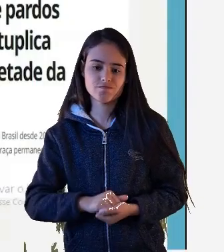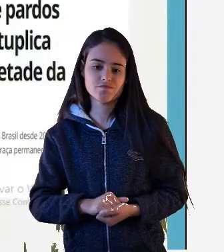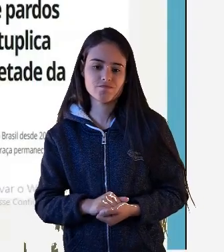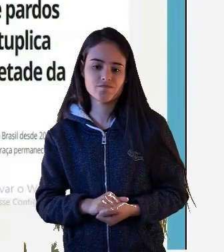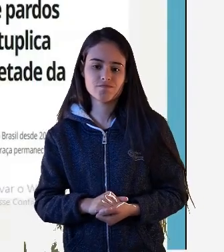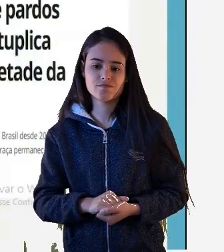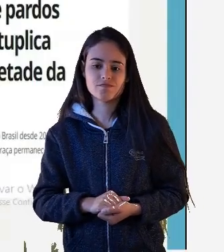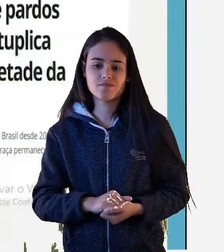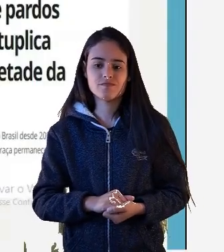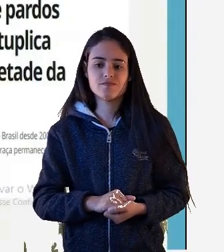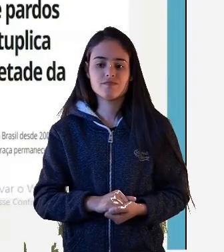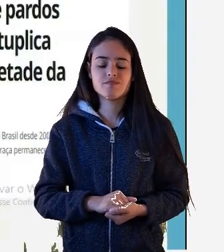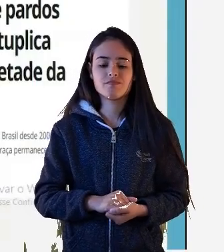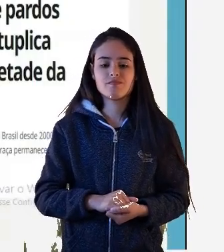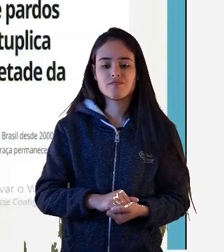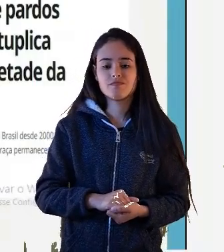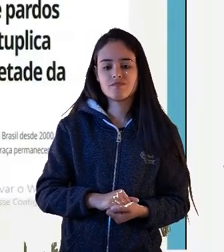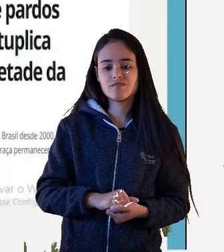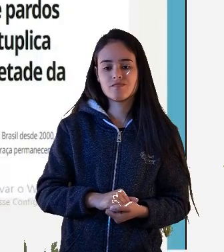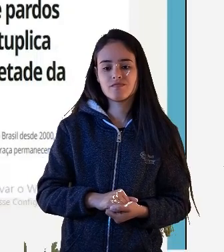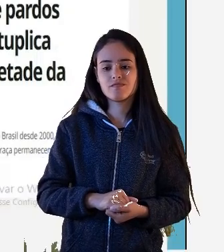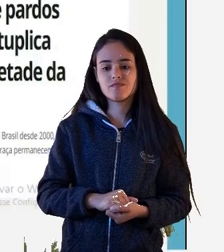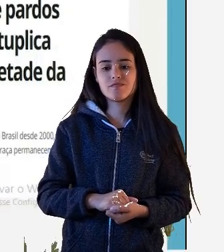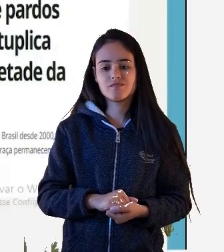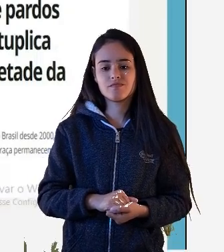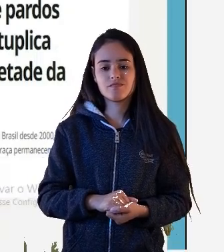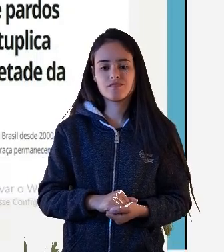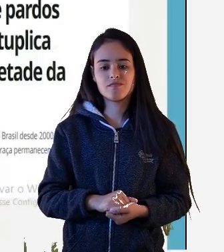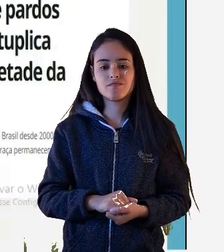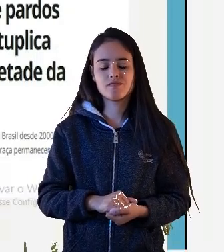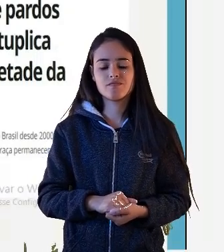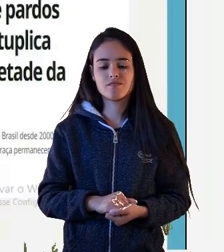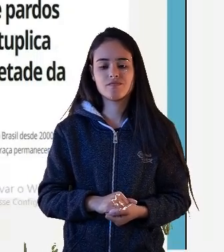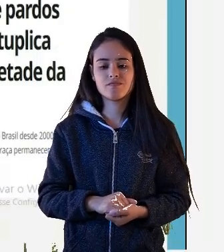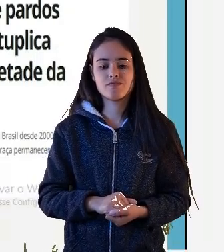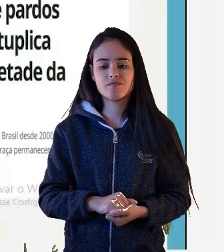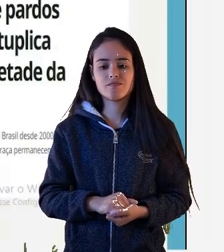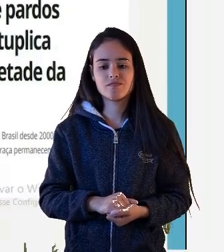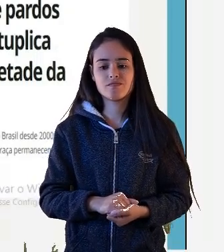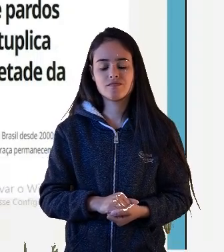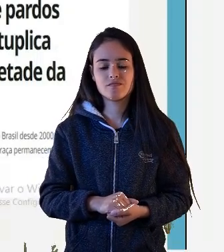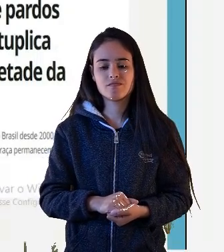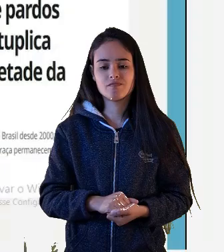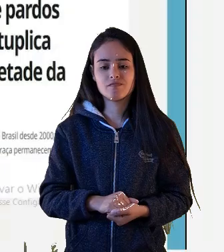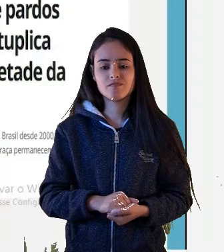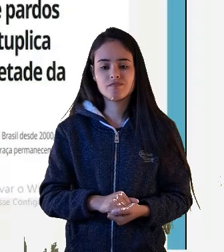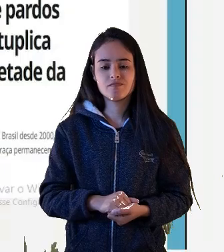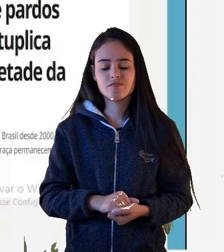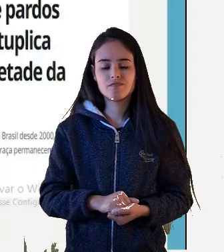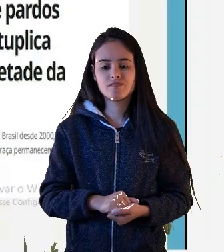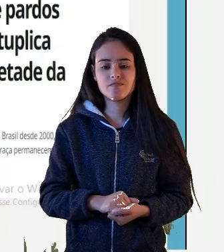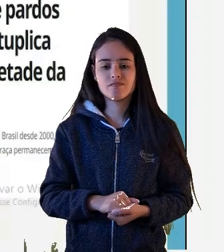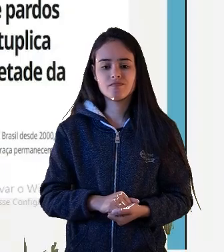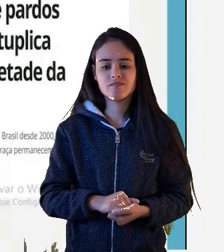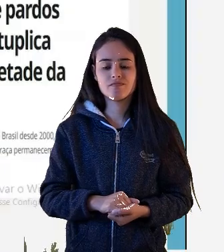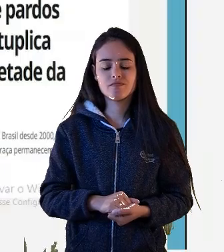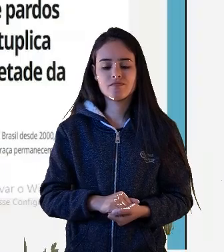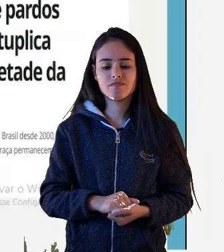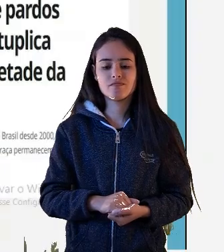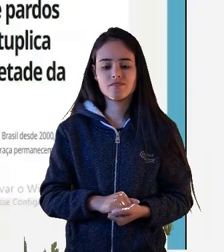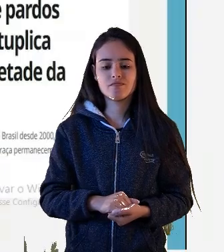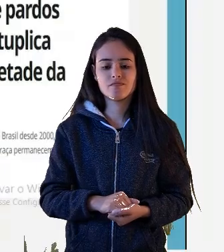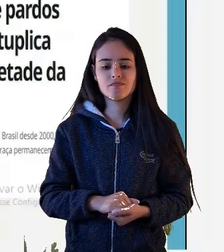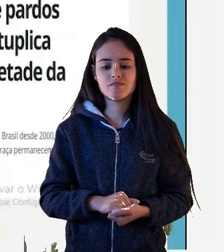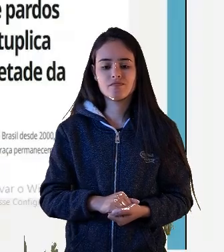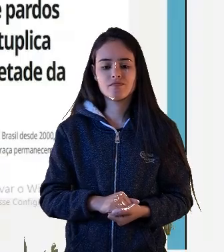dos brancos, a parcela de pretos e pardos no ensino superior, né? De modo geral, o nível de instrução e frequência